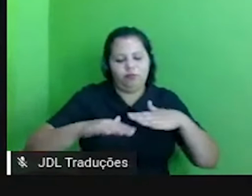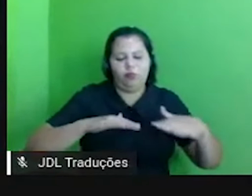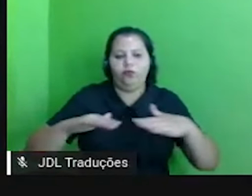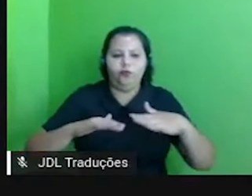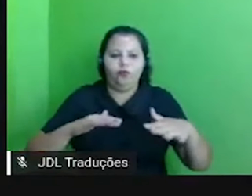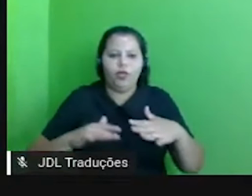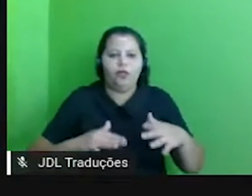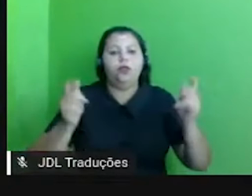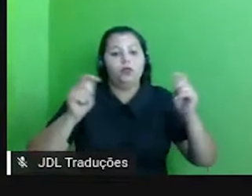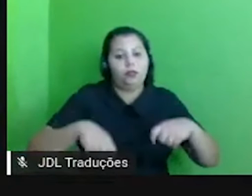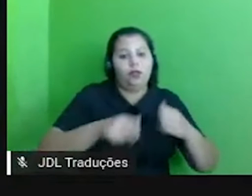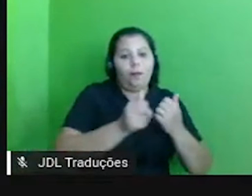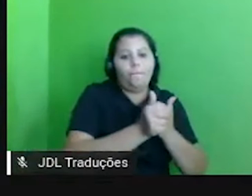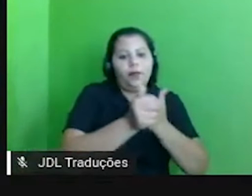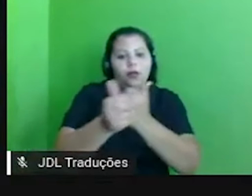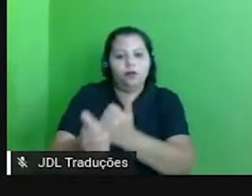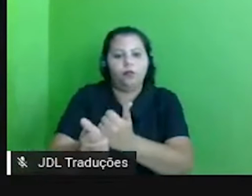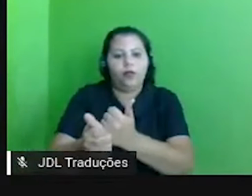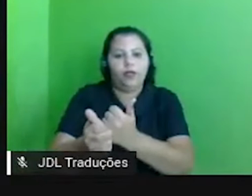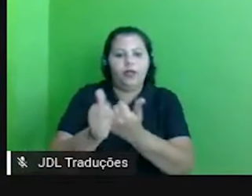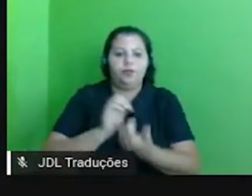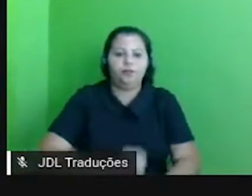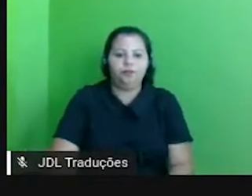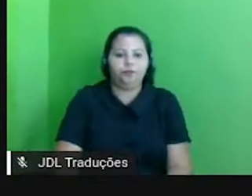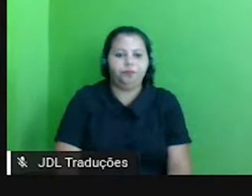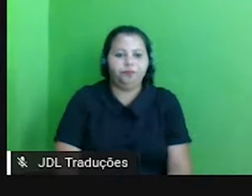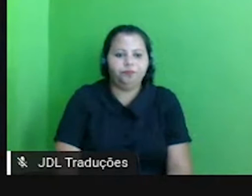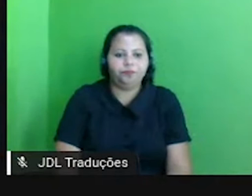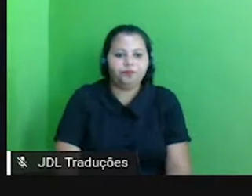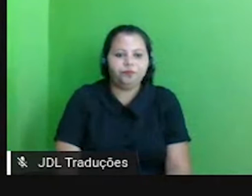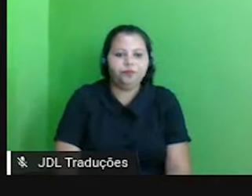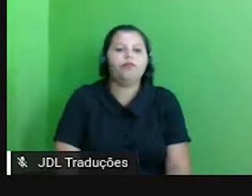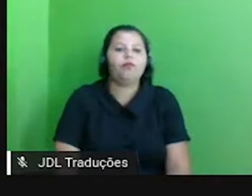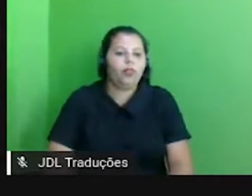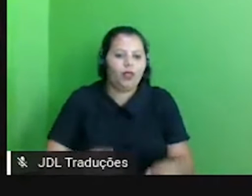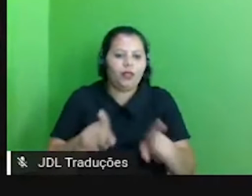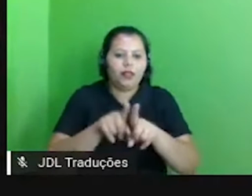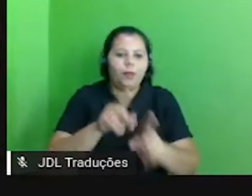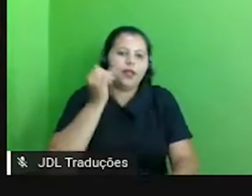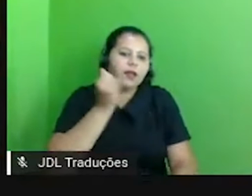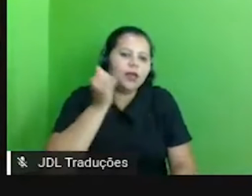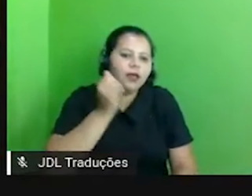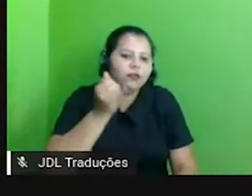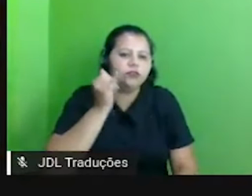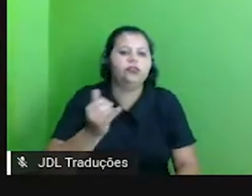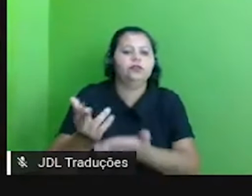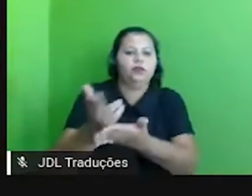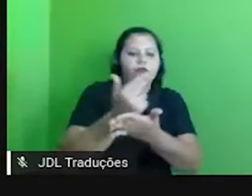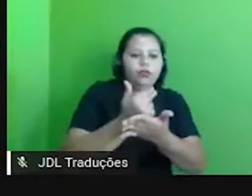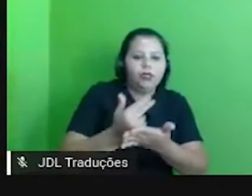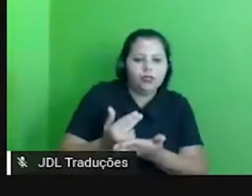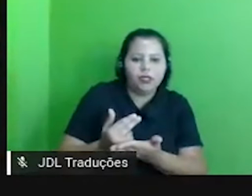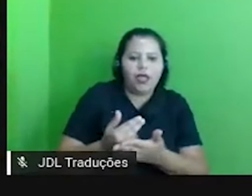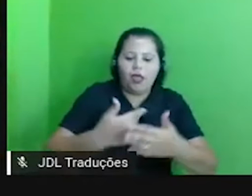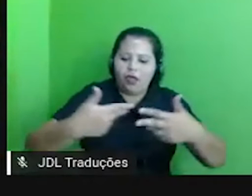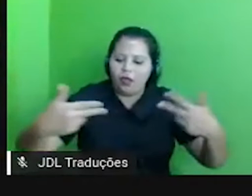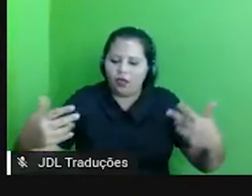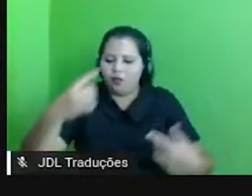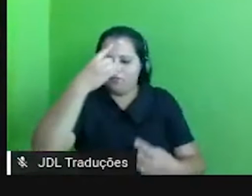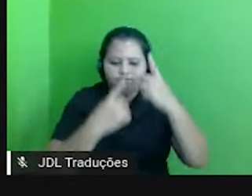consegue acompanhar narrativa e na ilustração e tem todo um processo didático nesse livro